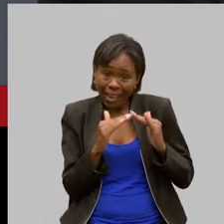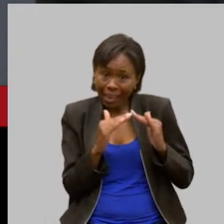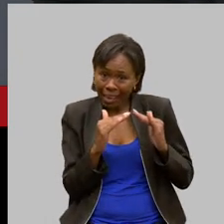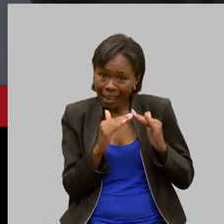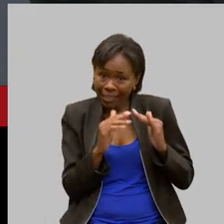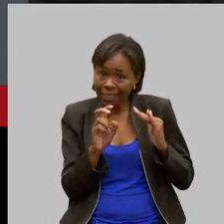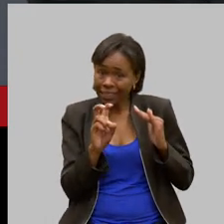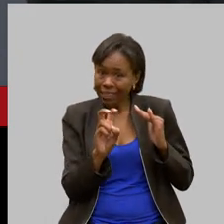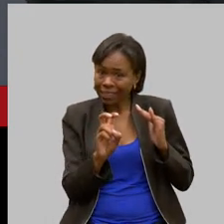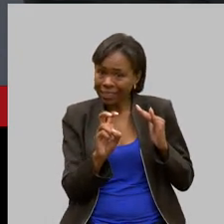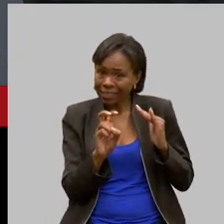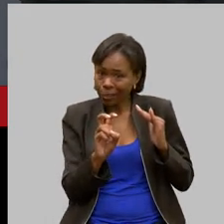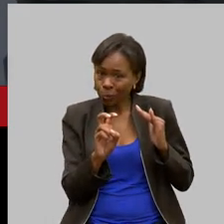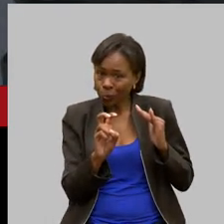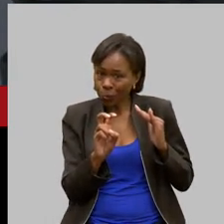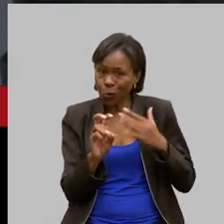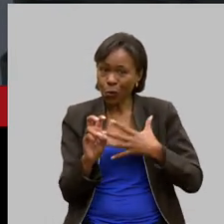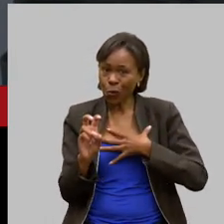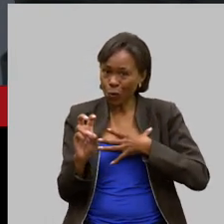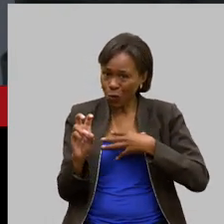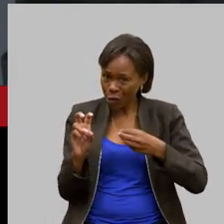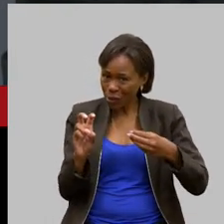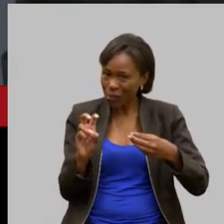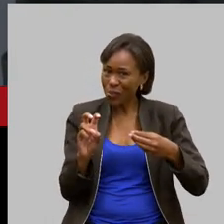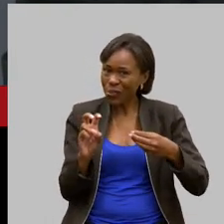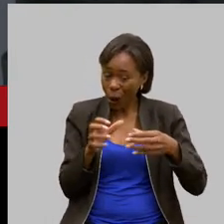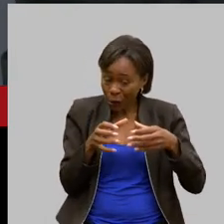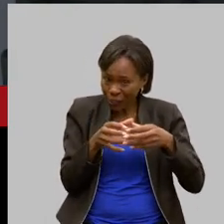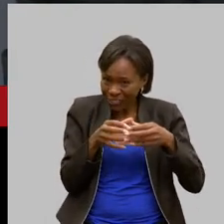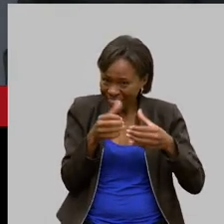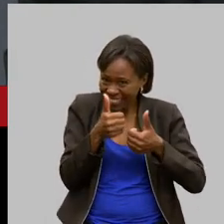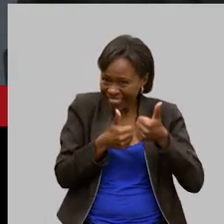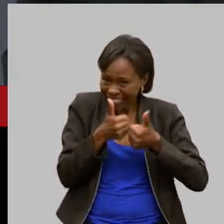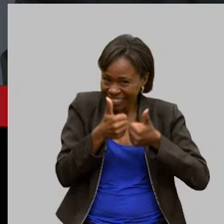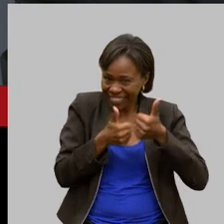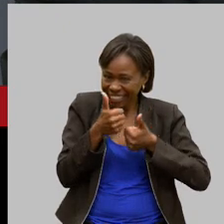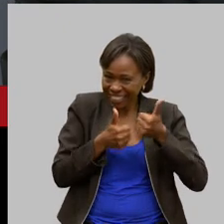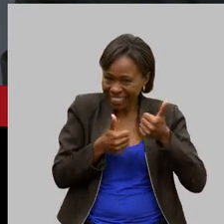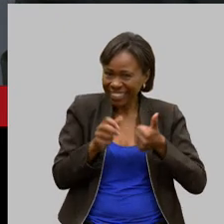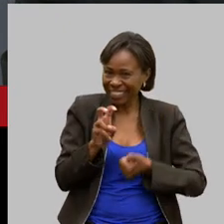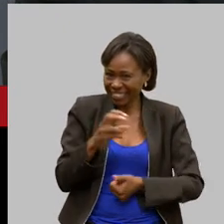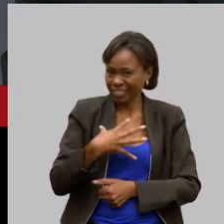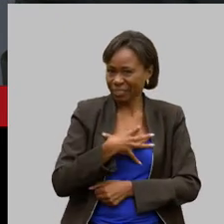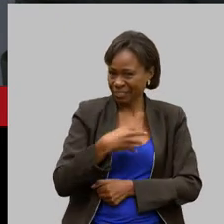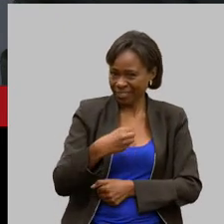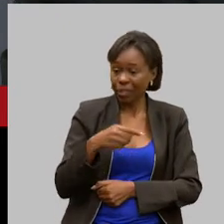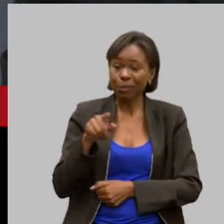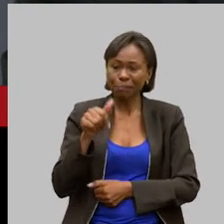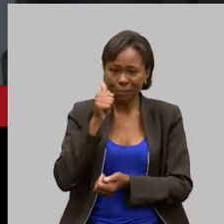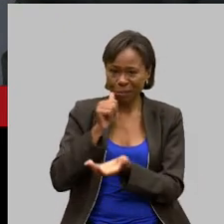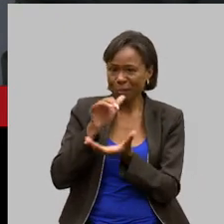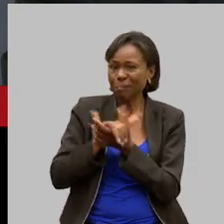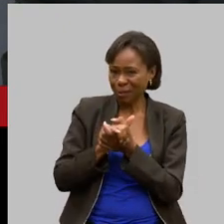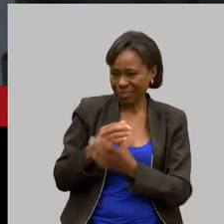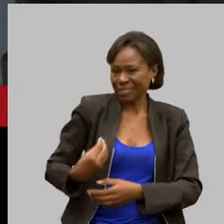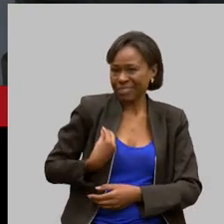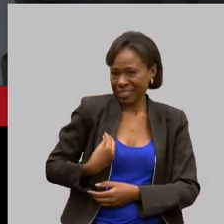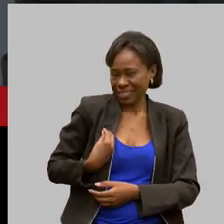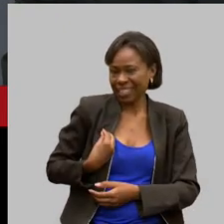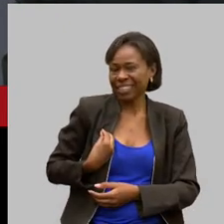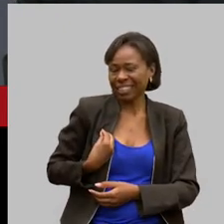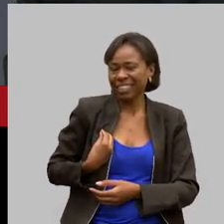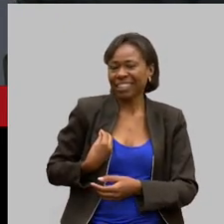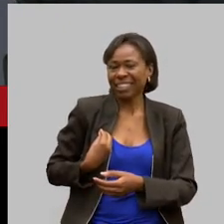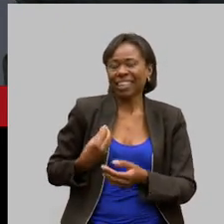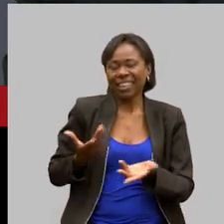crianças cinco meninos sim beijo para minha esposa que também tá aqui faz parte eh do nosso projeto